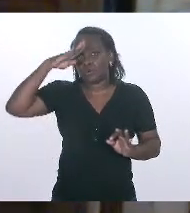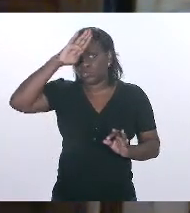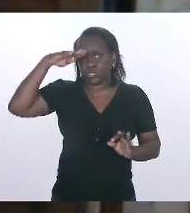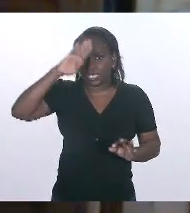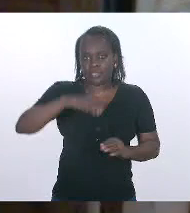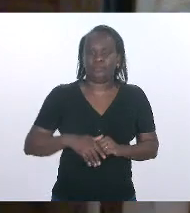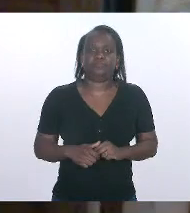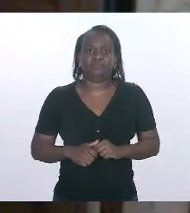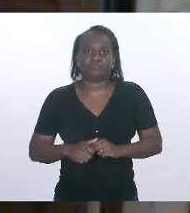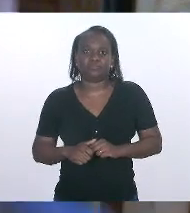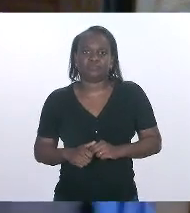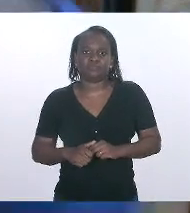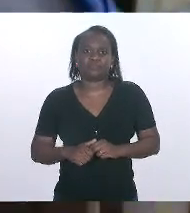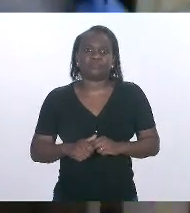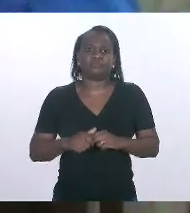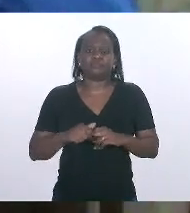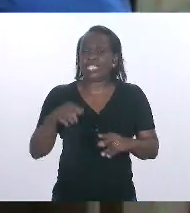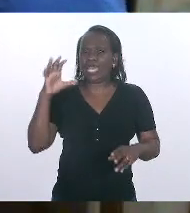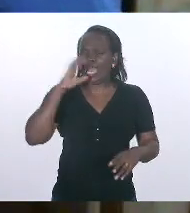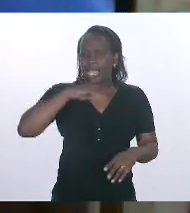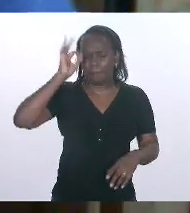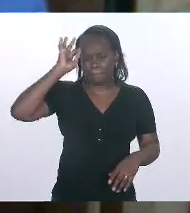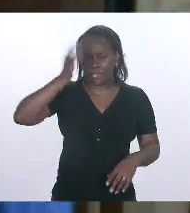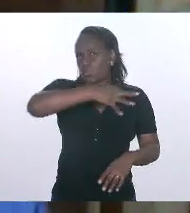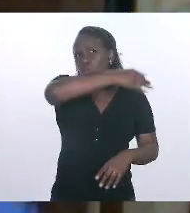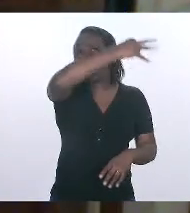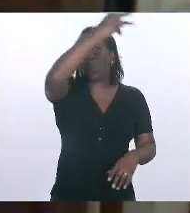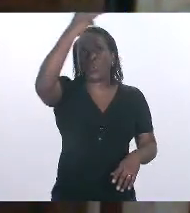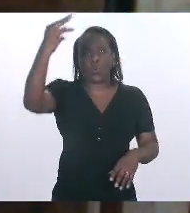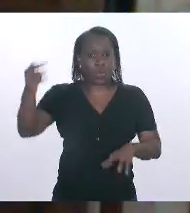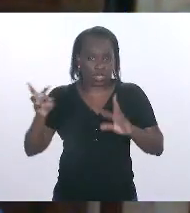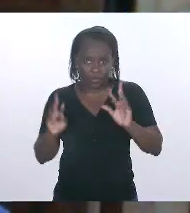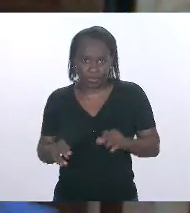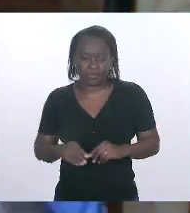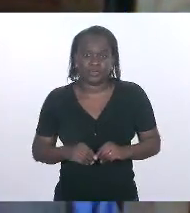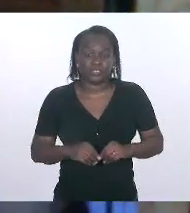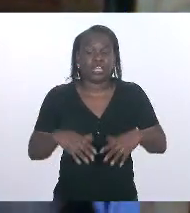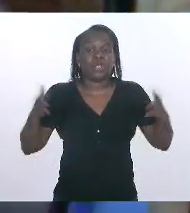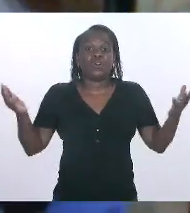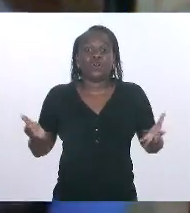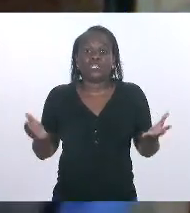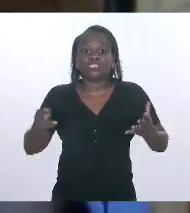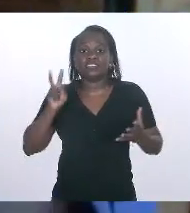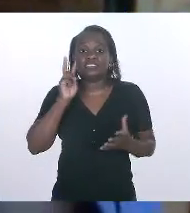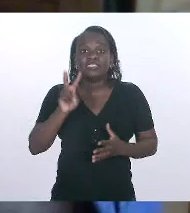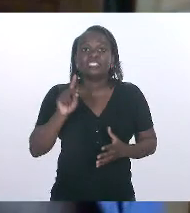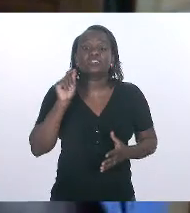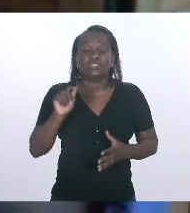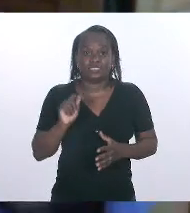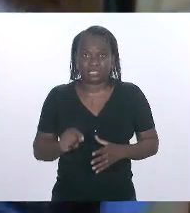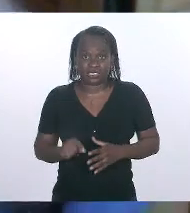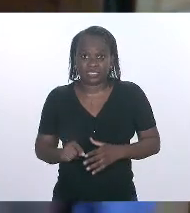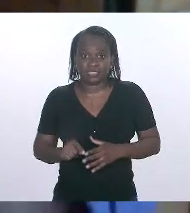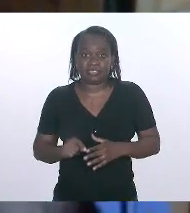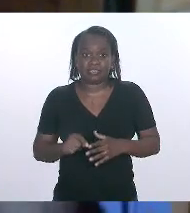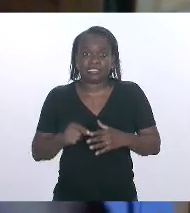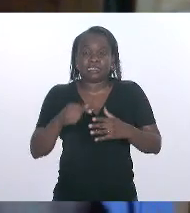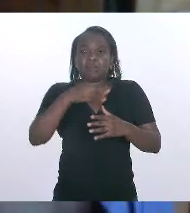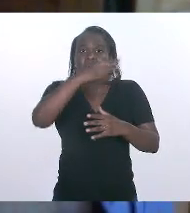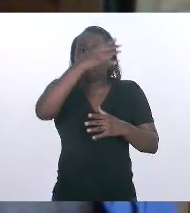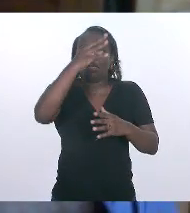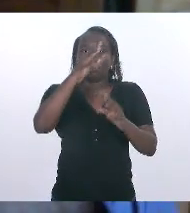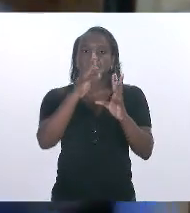Bolsonaro. Mas passou com uma rapidez muito grande. E hoje a gente só vê